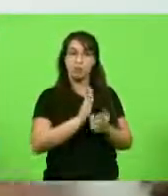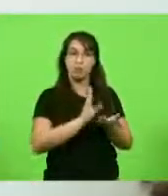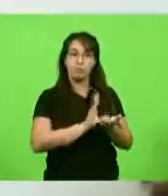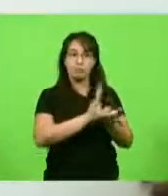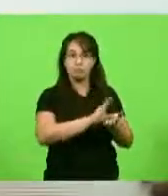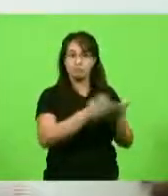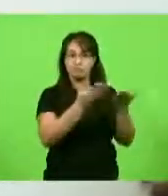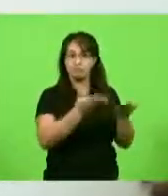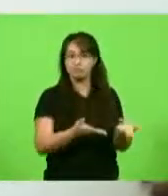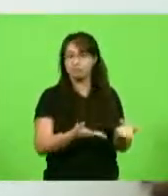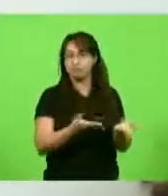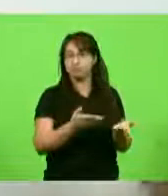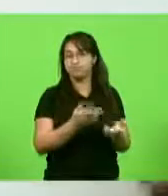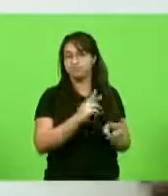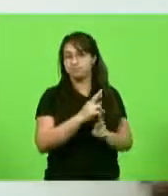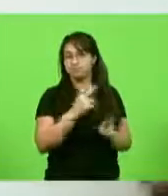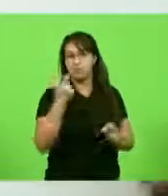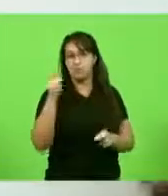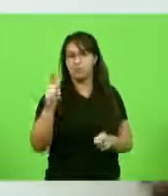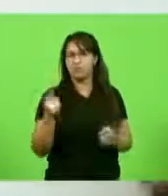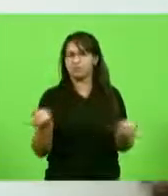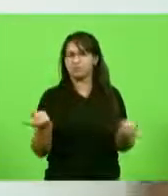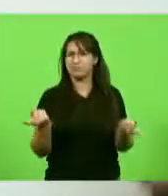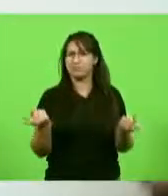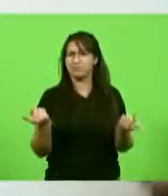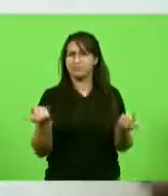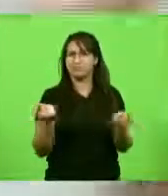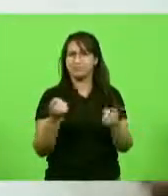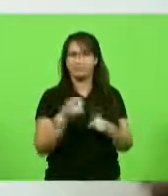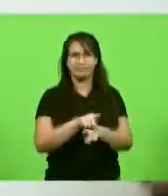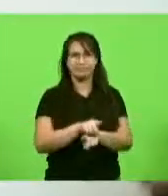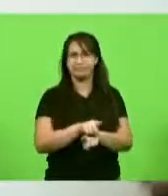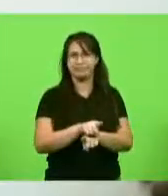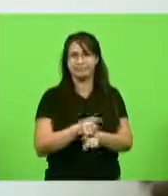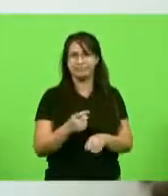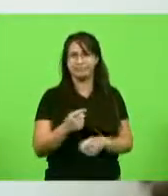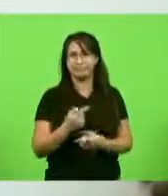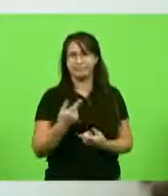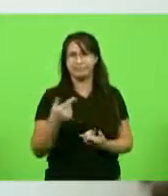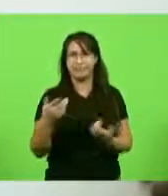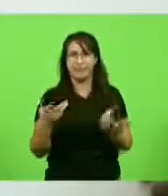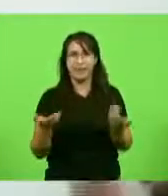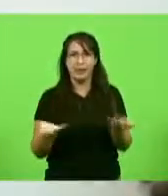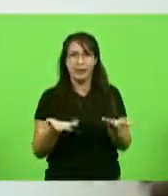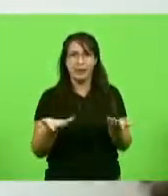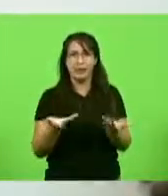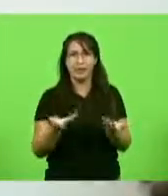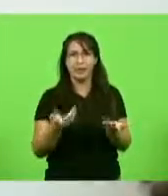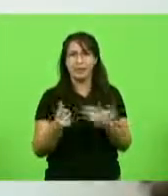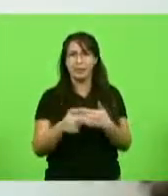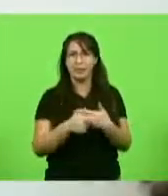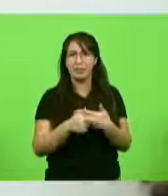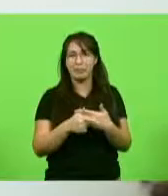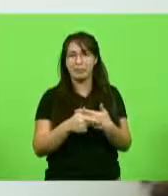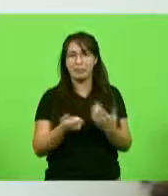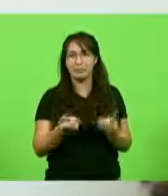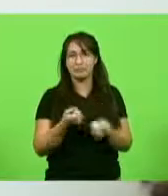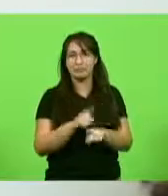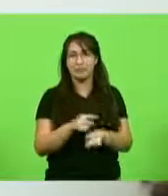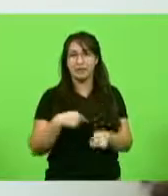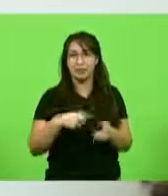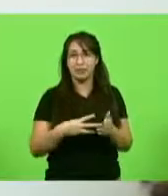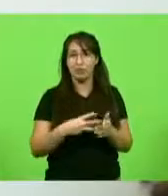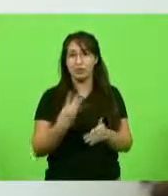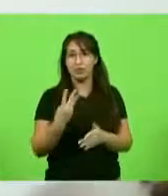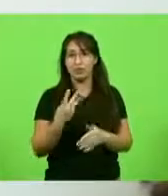dizer que está tudo virado esse negócio, está tudo virado. A gente está fazendo papel inverso. E eu estou no terceiro mandato, eu nunca vi